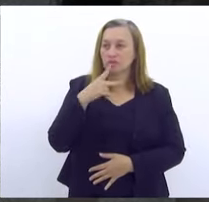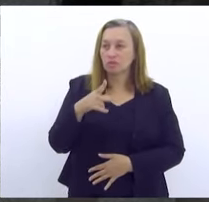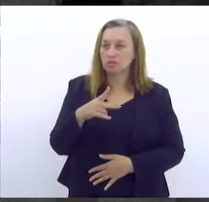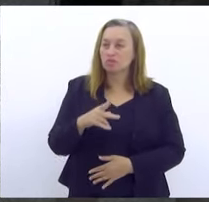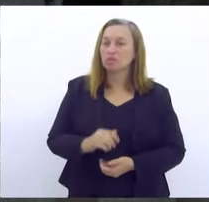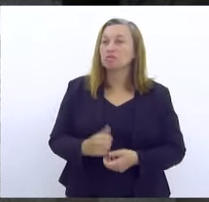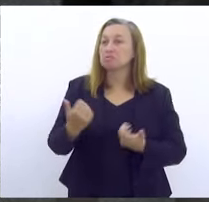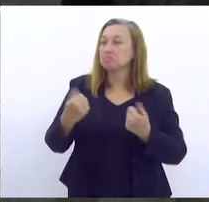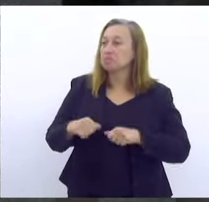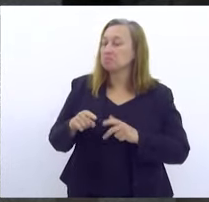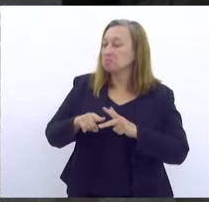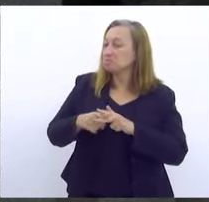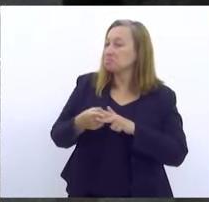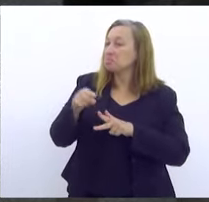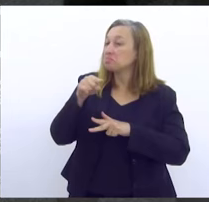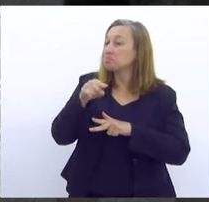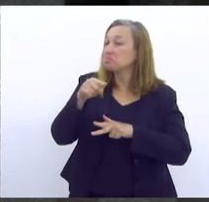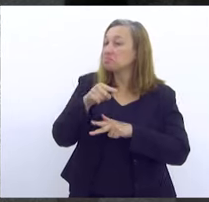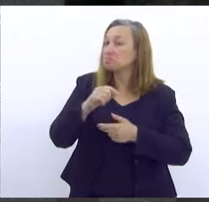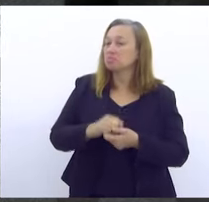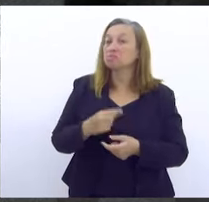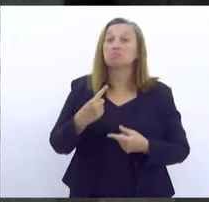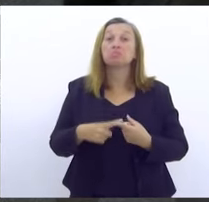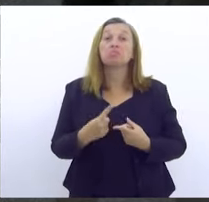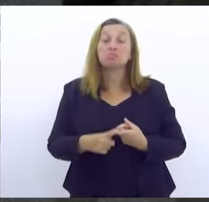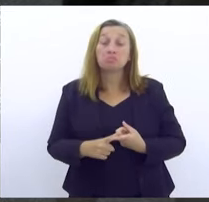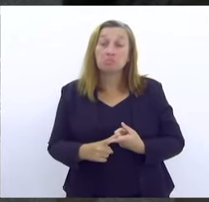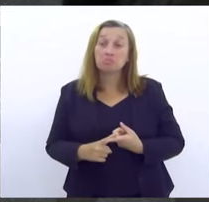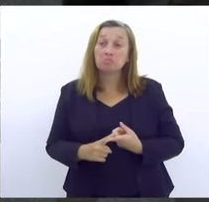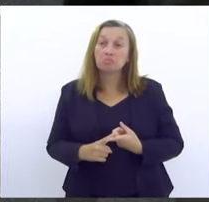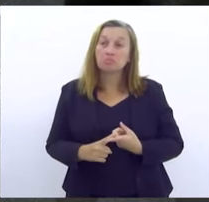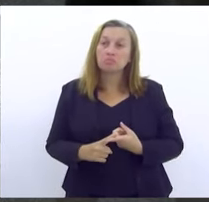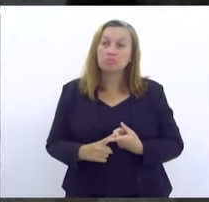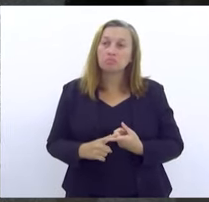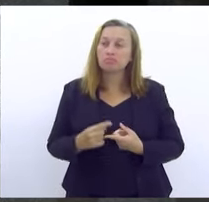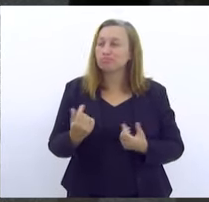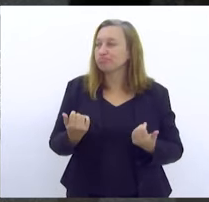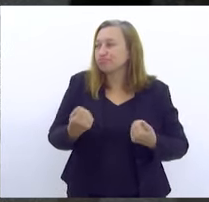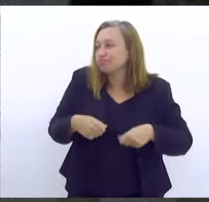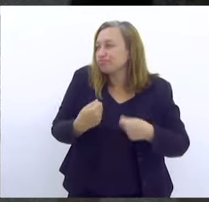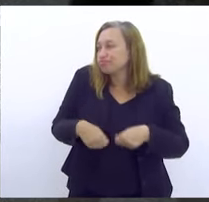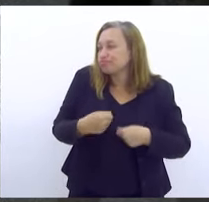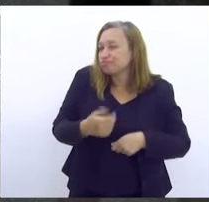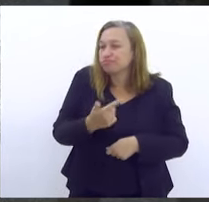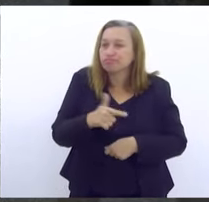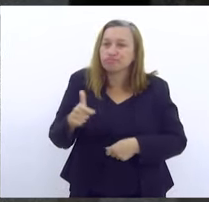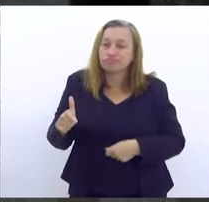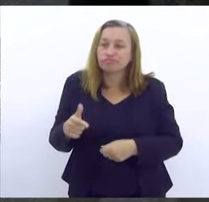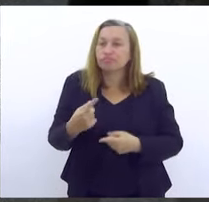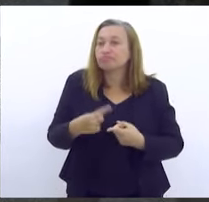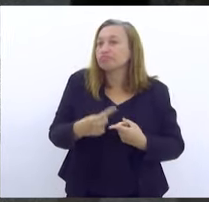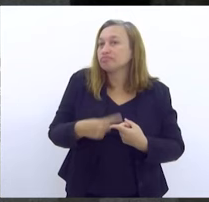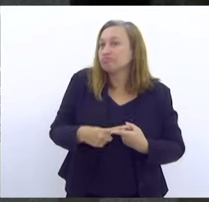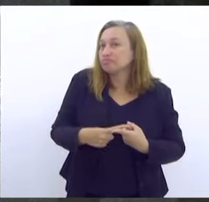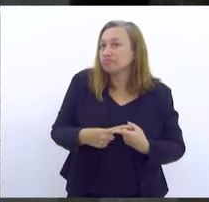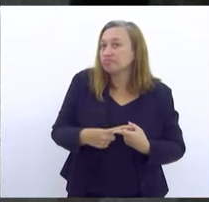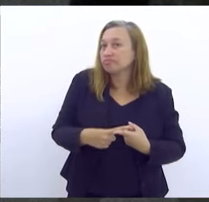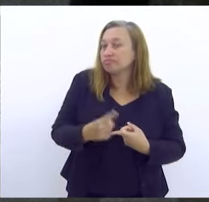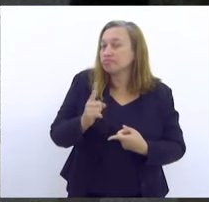que revogar isso, porque não há necessidade, porque não vai